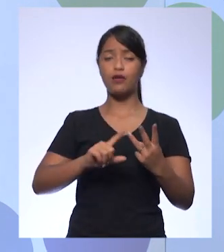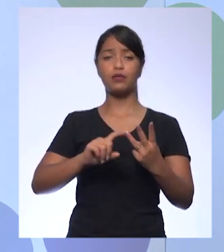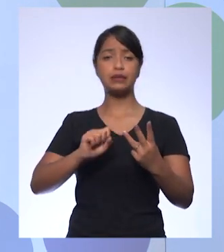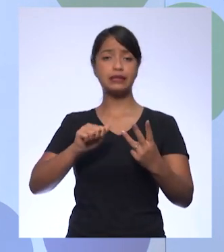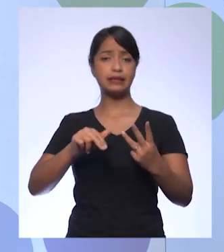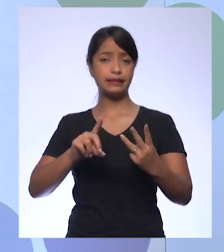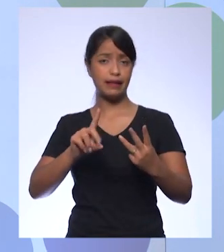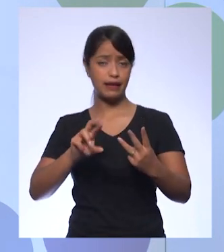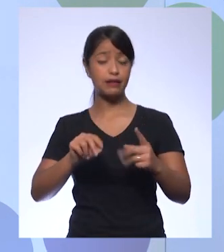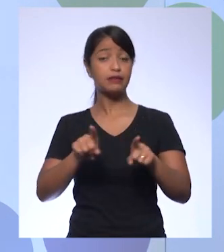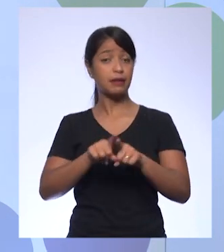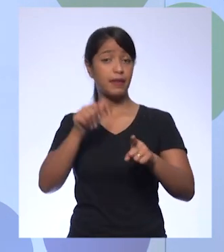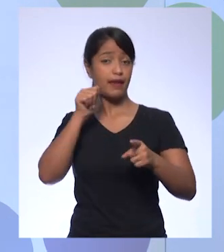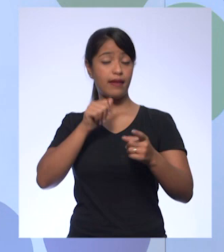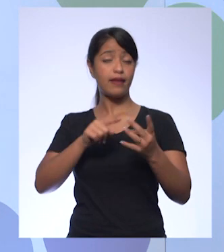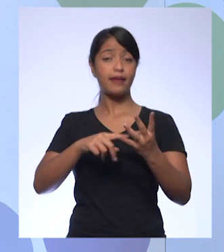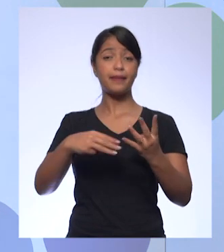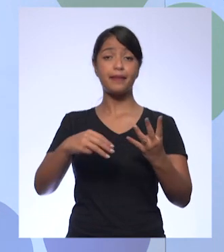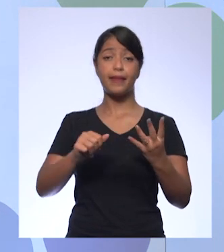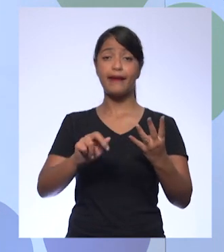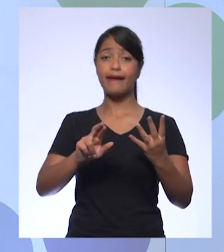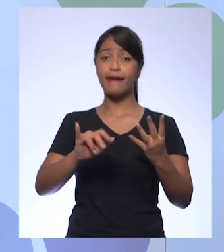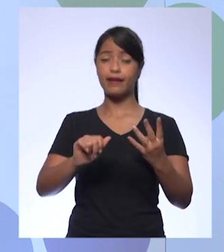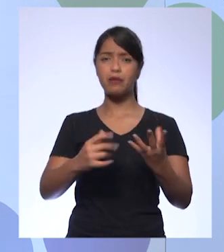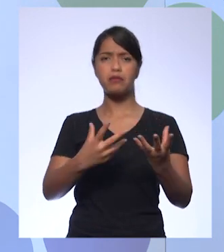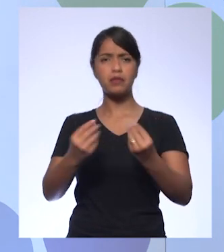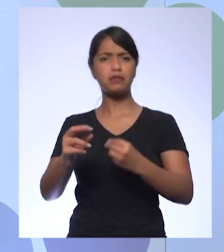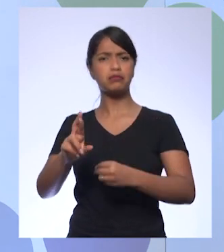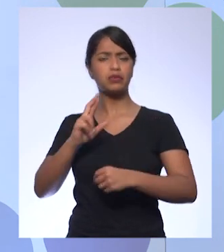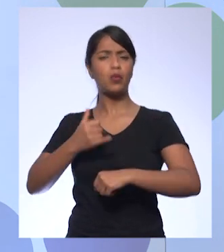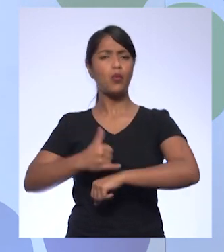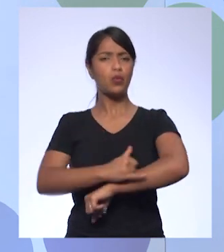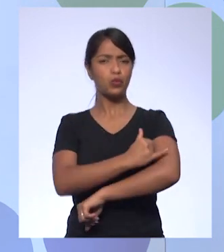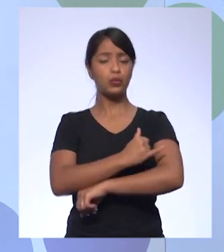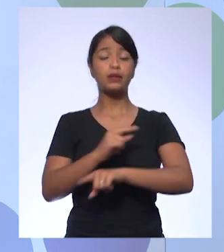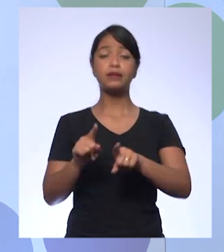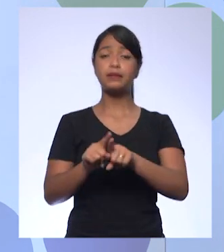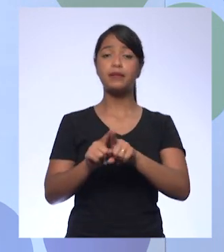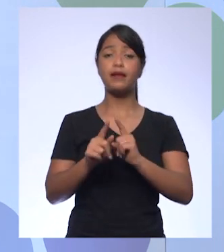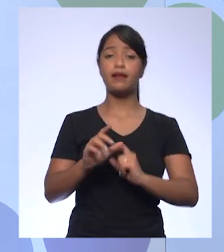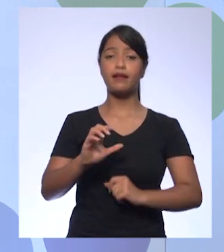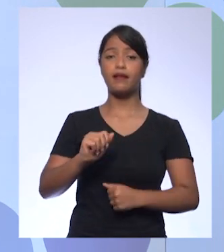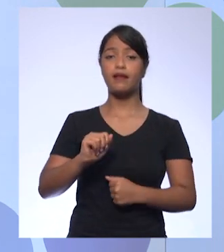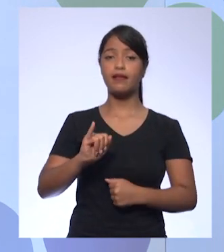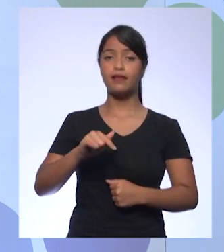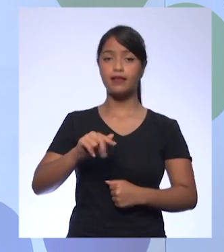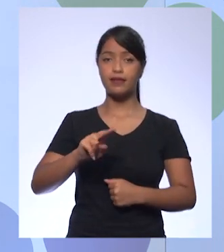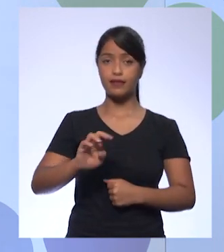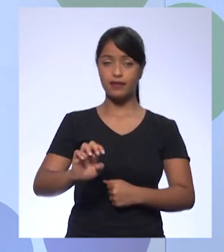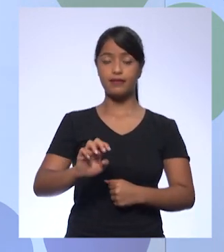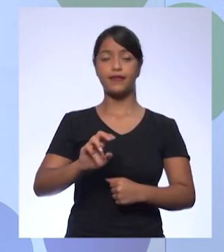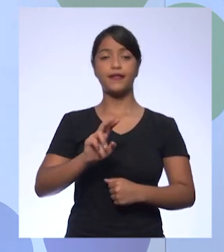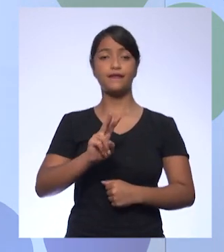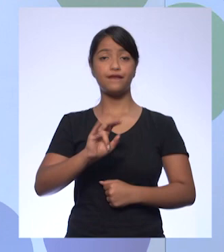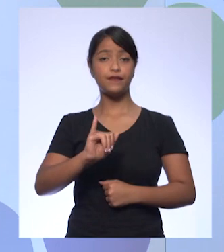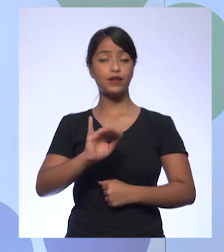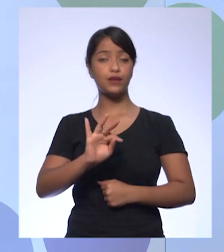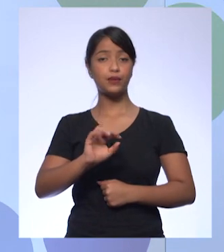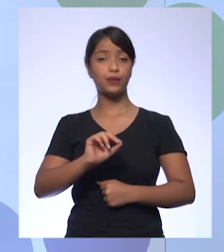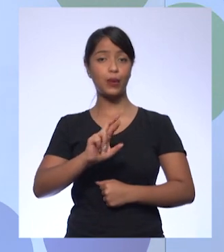Luiz, todos eles colocaram gordura, assim como o Kaique, a Vitória também, Gabriele,